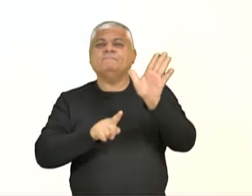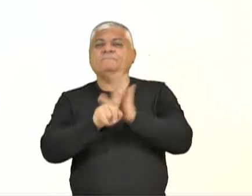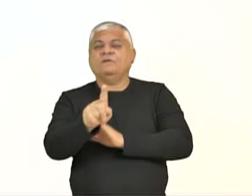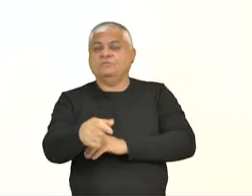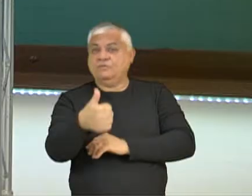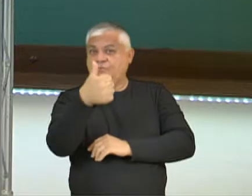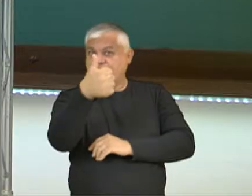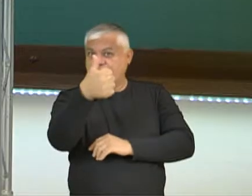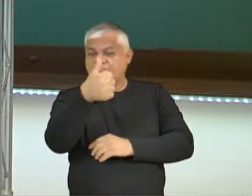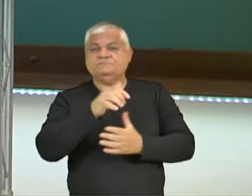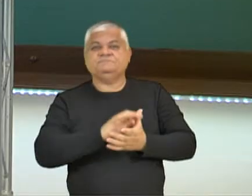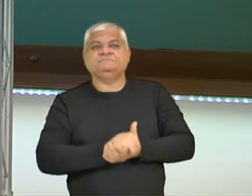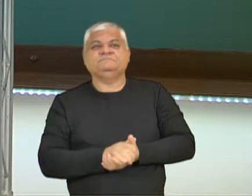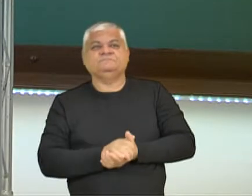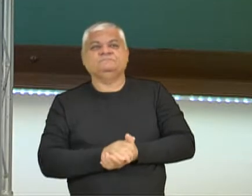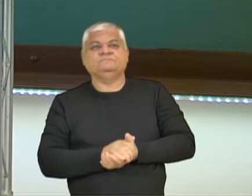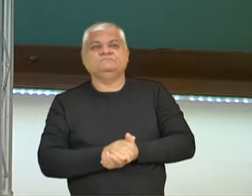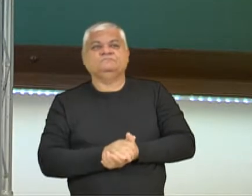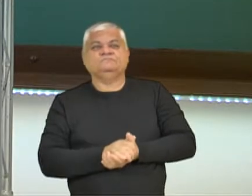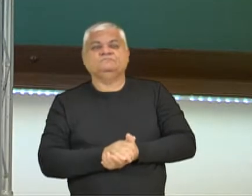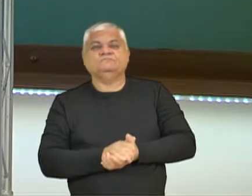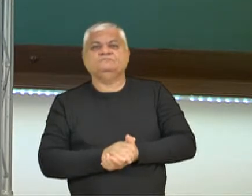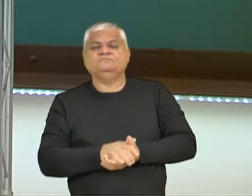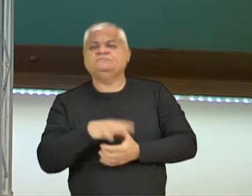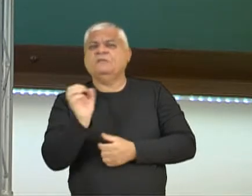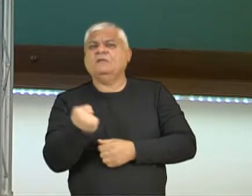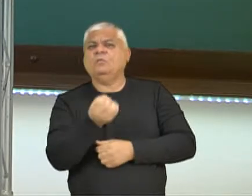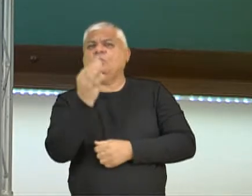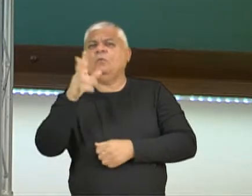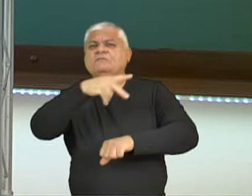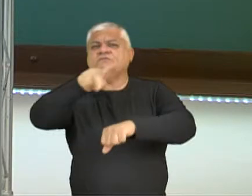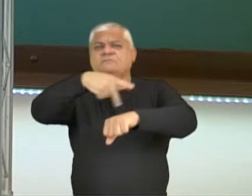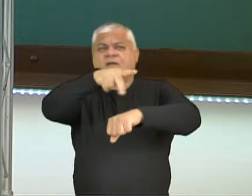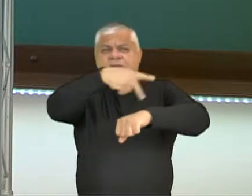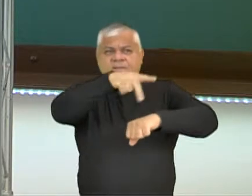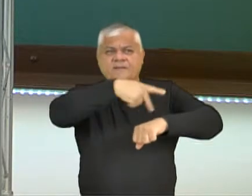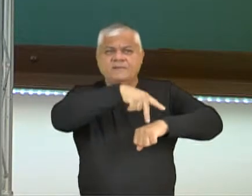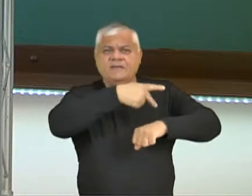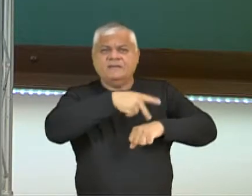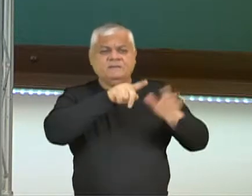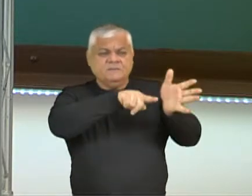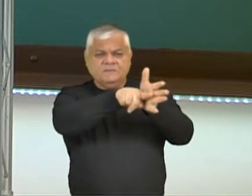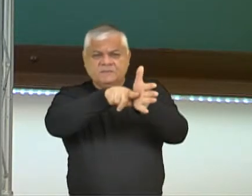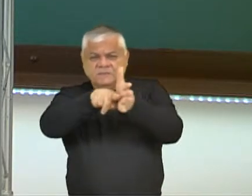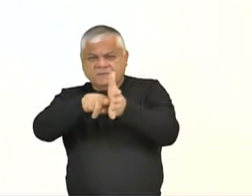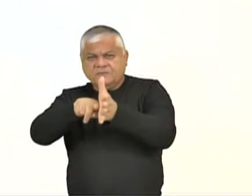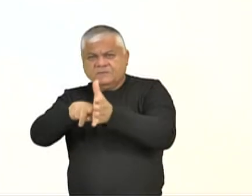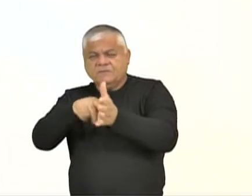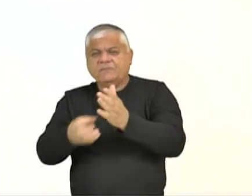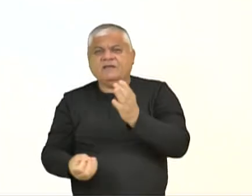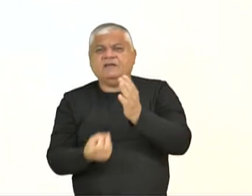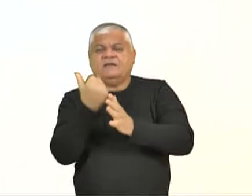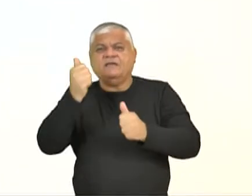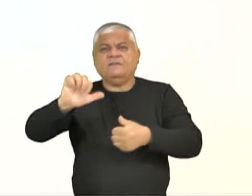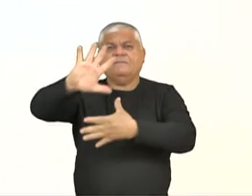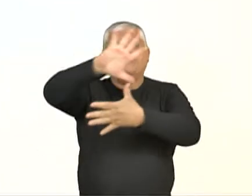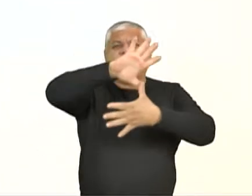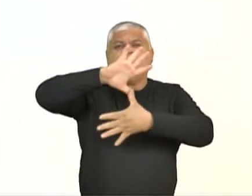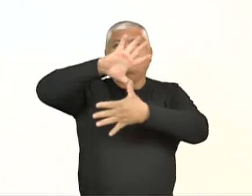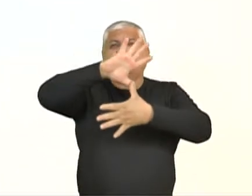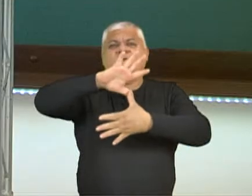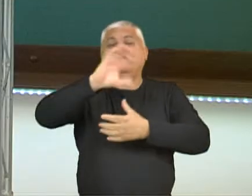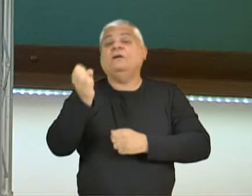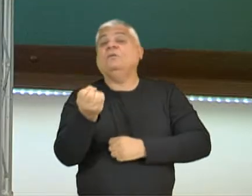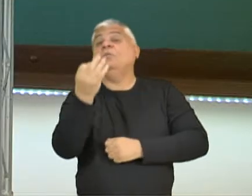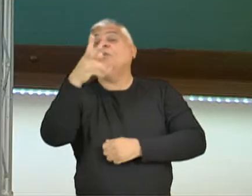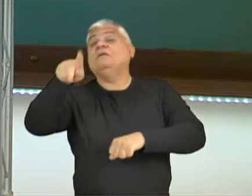número 1 para você. Olha o que diz. Quantos países foram pesquisados para a criação desse mapa? Lembra